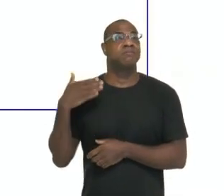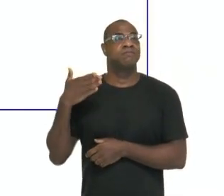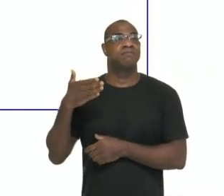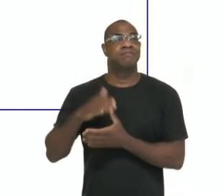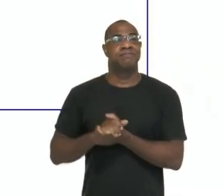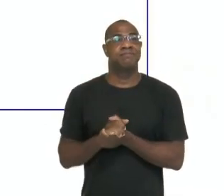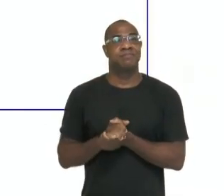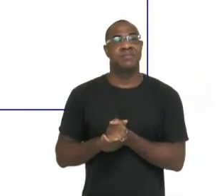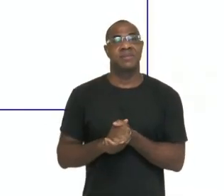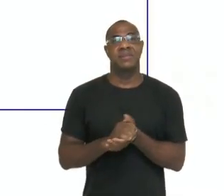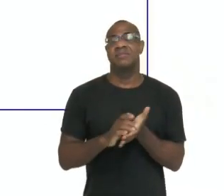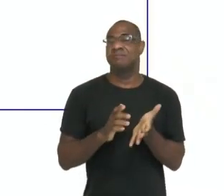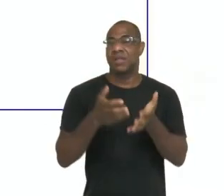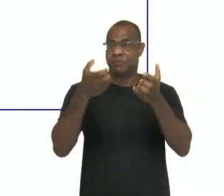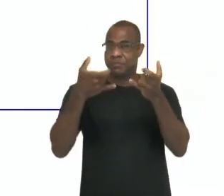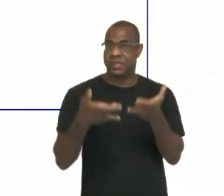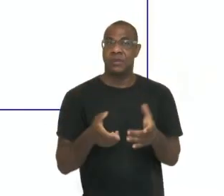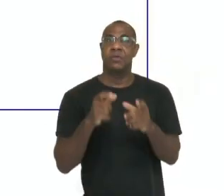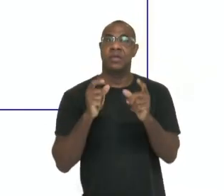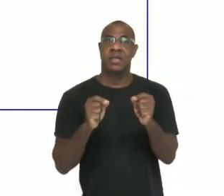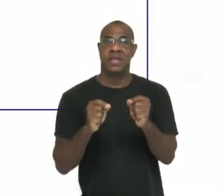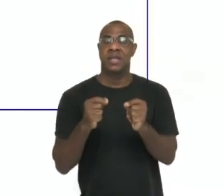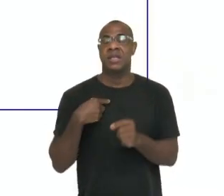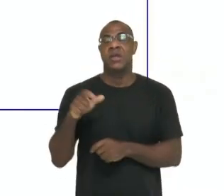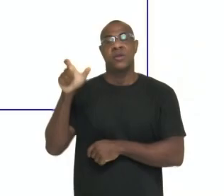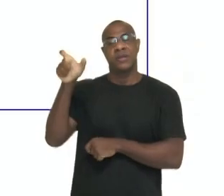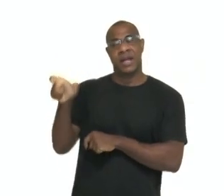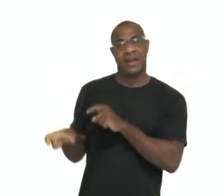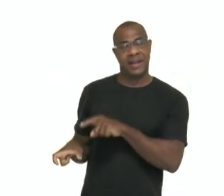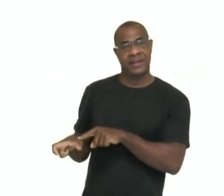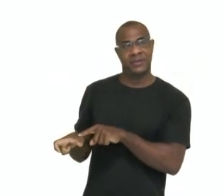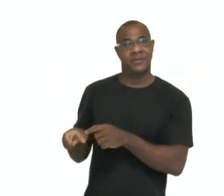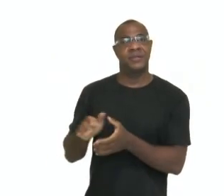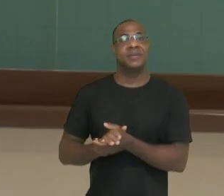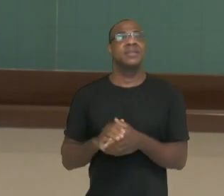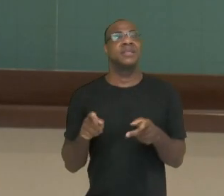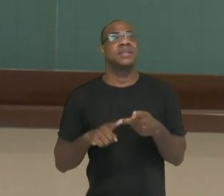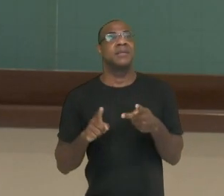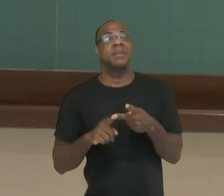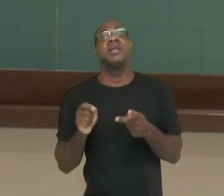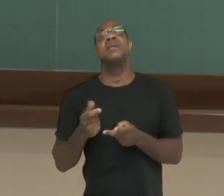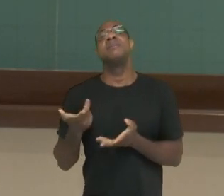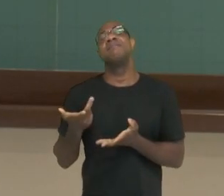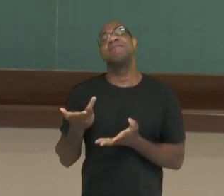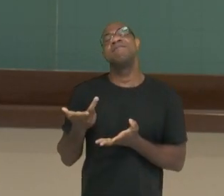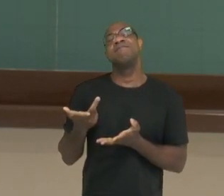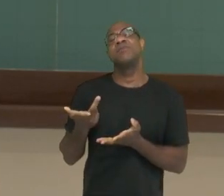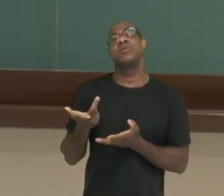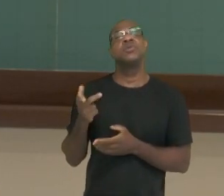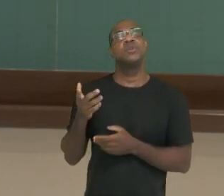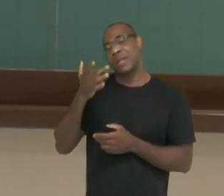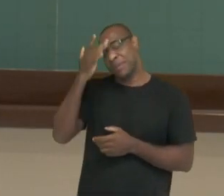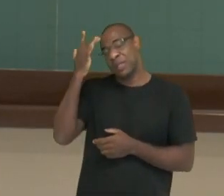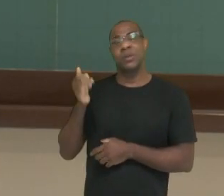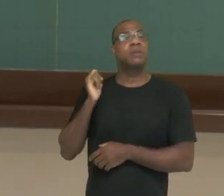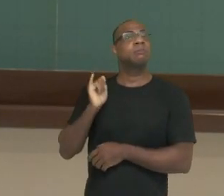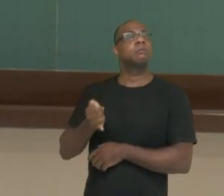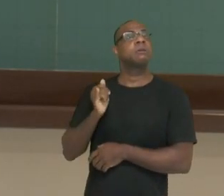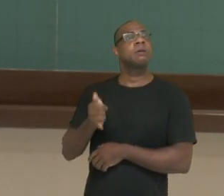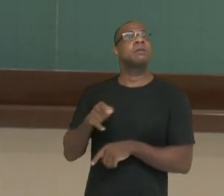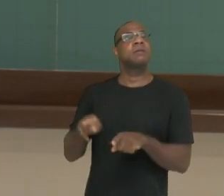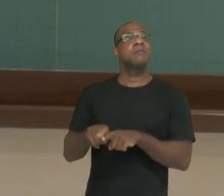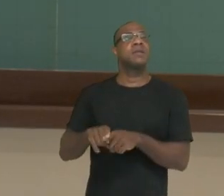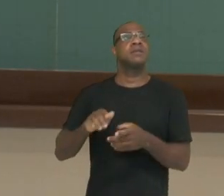discurso direto da personagem. Qual é o efeito de sentido produzido, né? Decorrente dessa estratégia